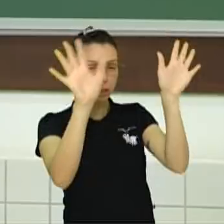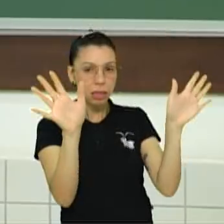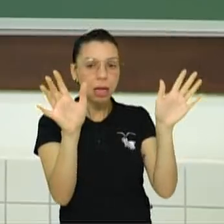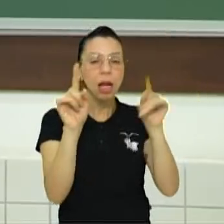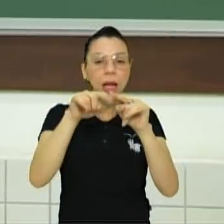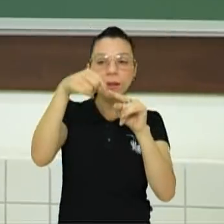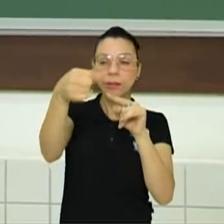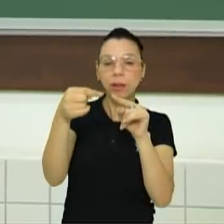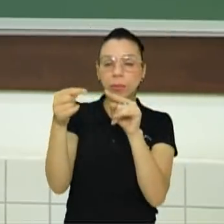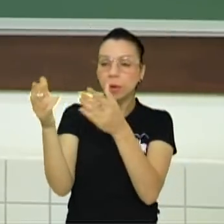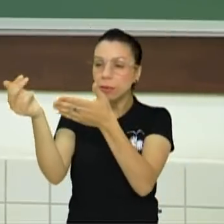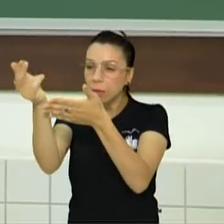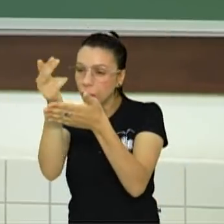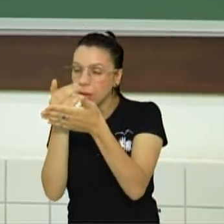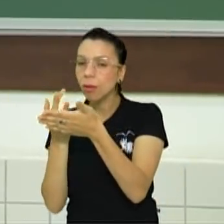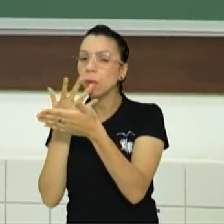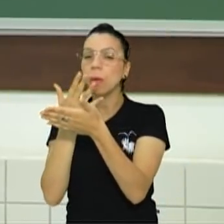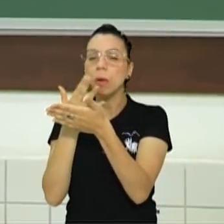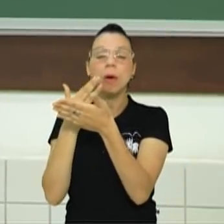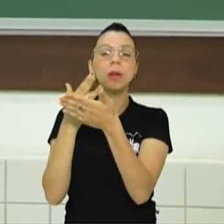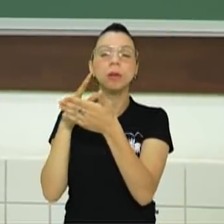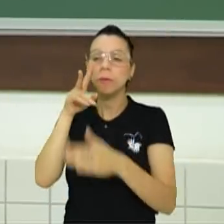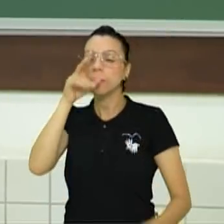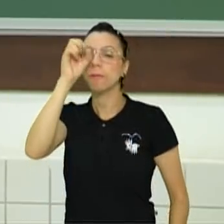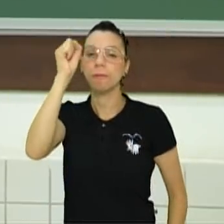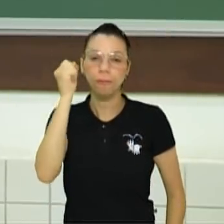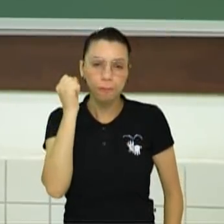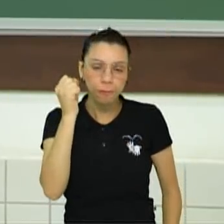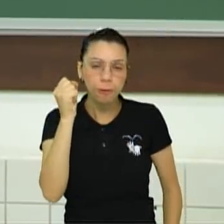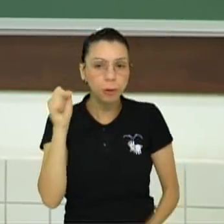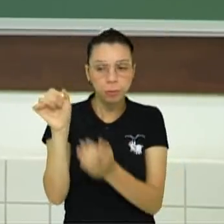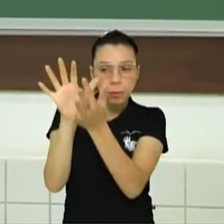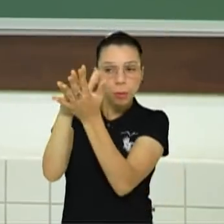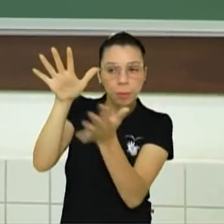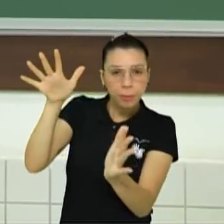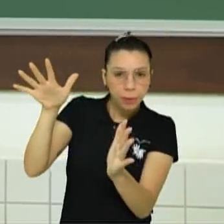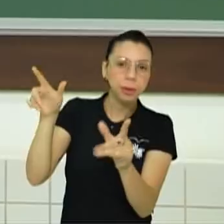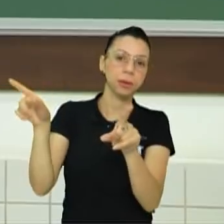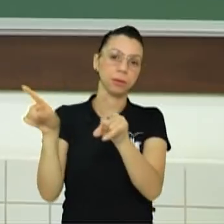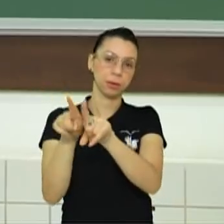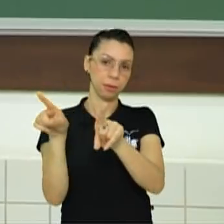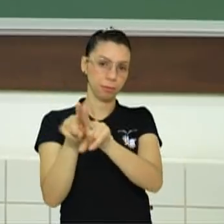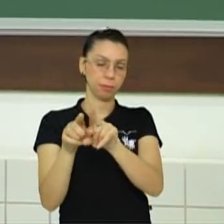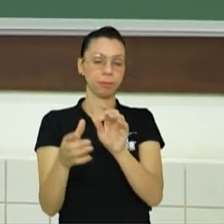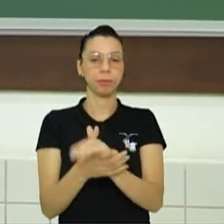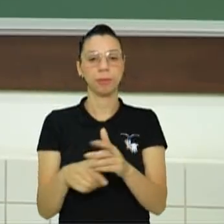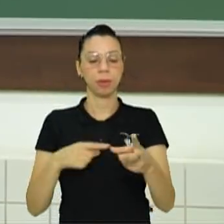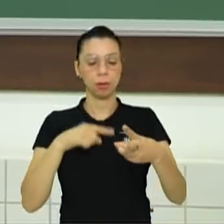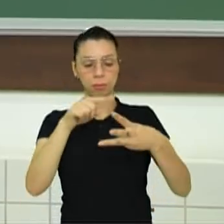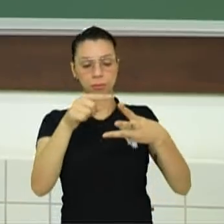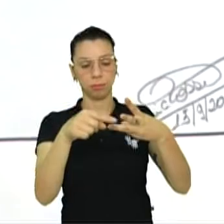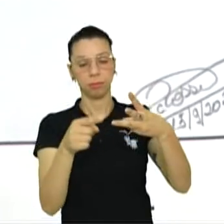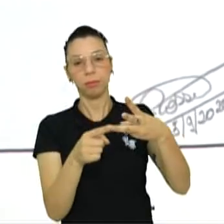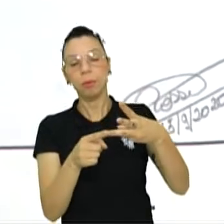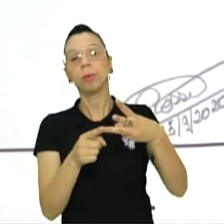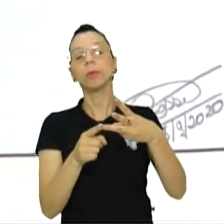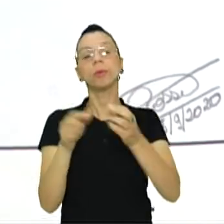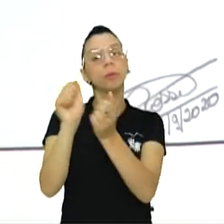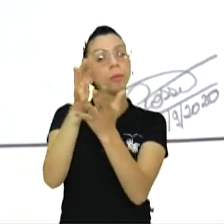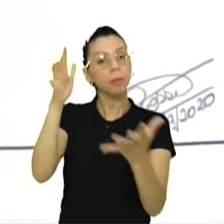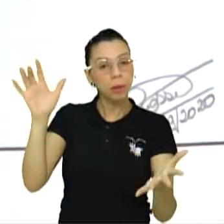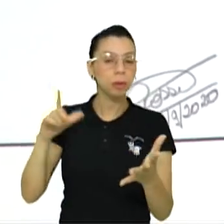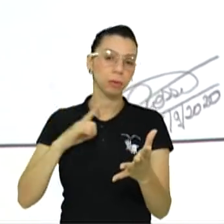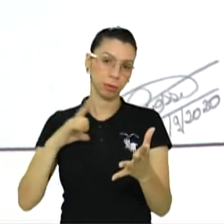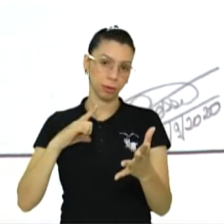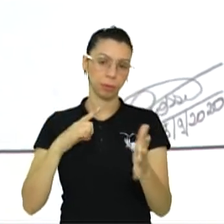a tonalidade um pouquinho mais forte para dar o brilho também. São 3 pontos de brilho. E